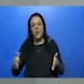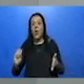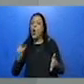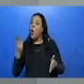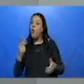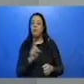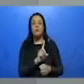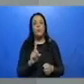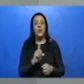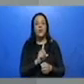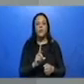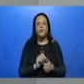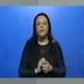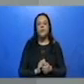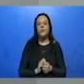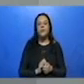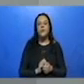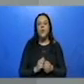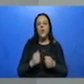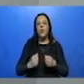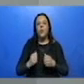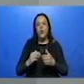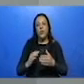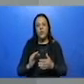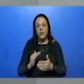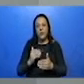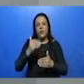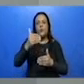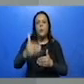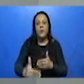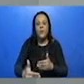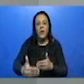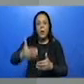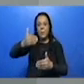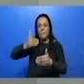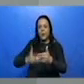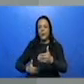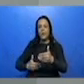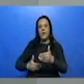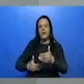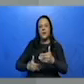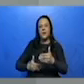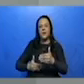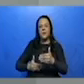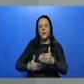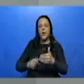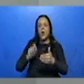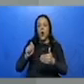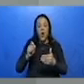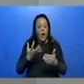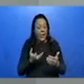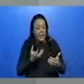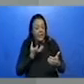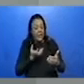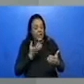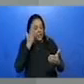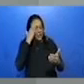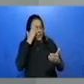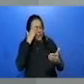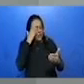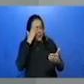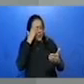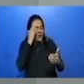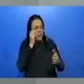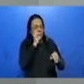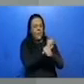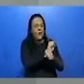não, ele pode dar saltos na imagem, na história, ele pode... a hora que você quer muito saber de uma coisa, ele para de contar aquilo, vai contar